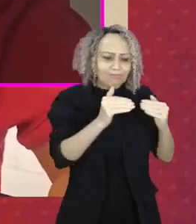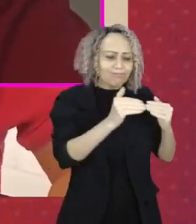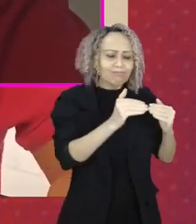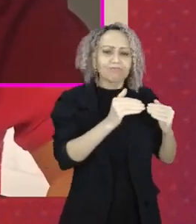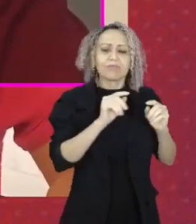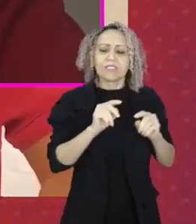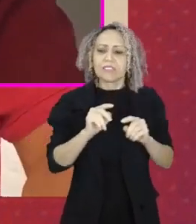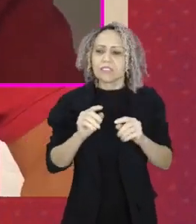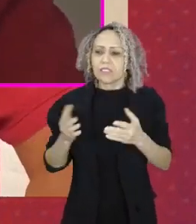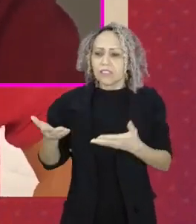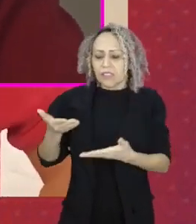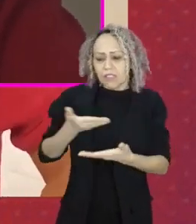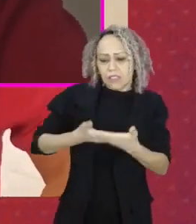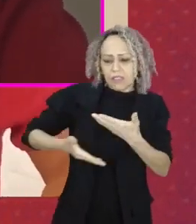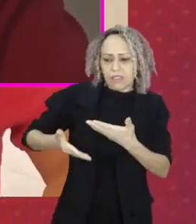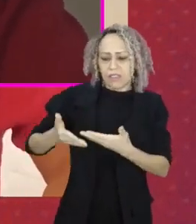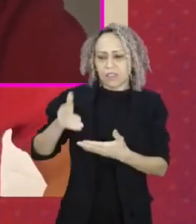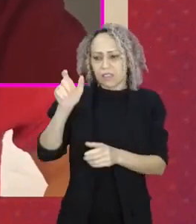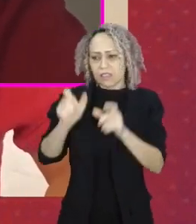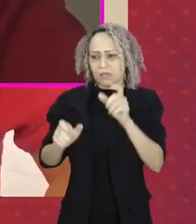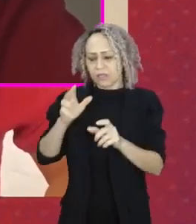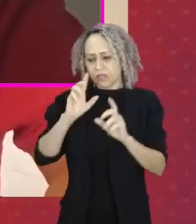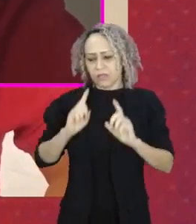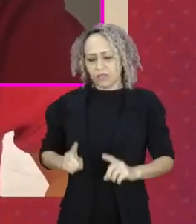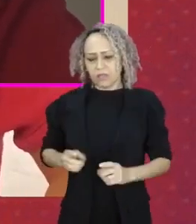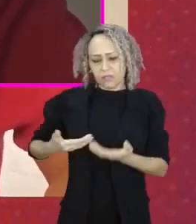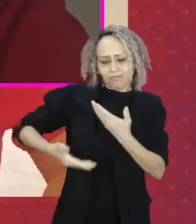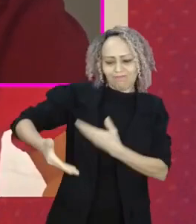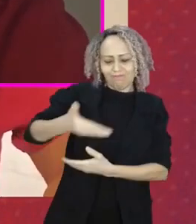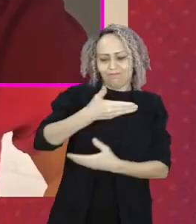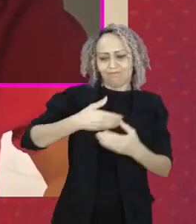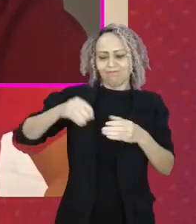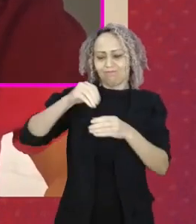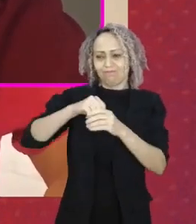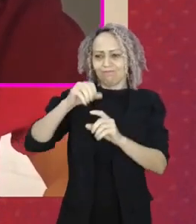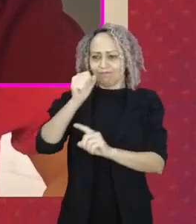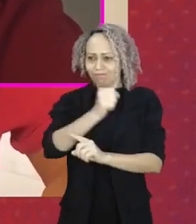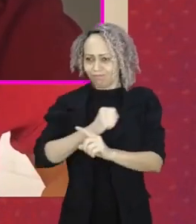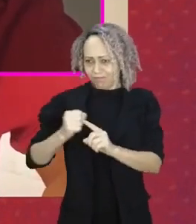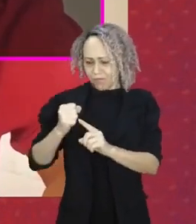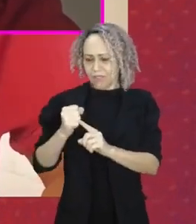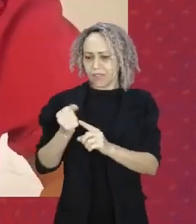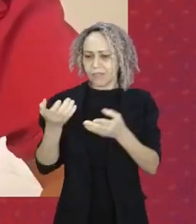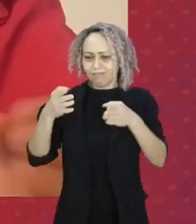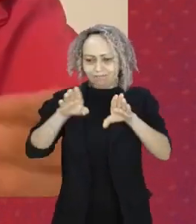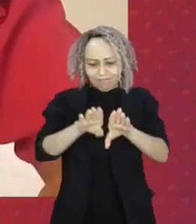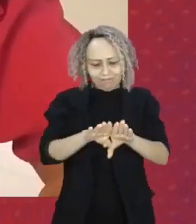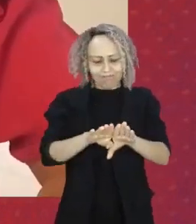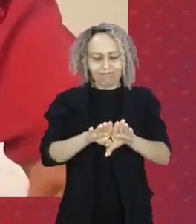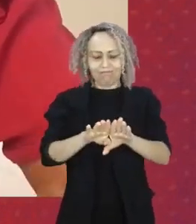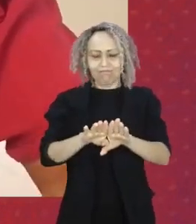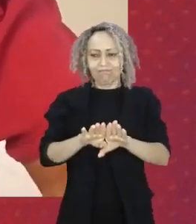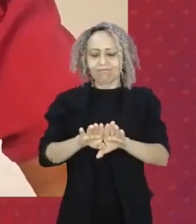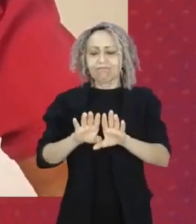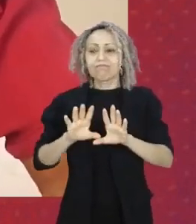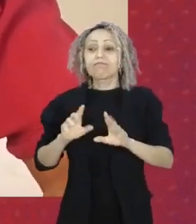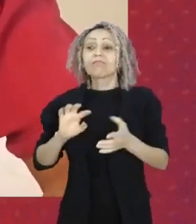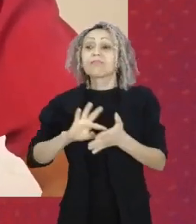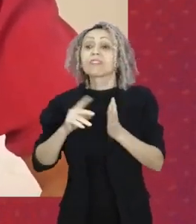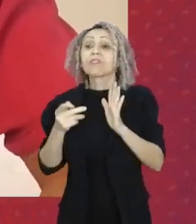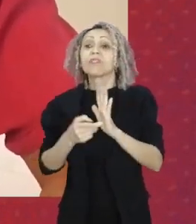integração social das pessoas com deficiência. Isso significa que todos os